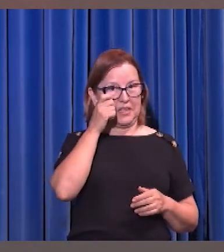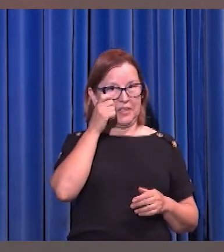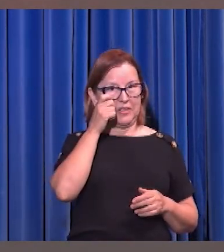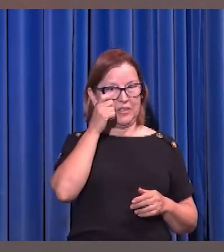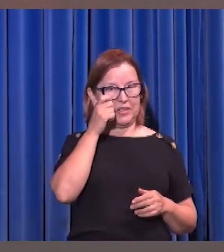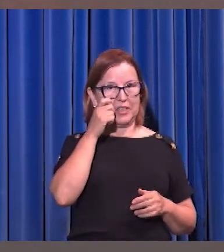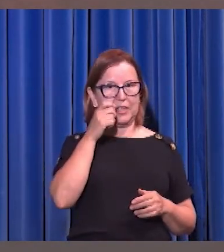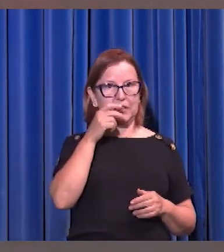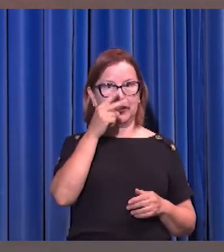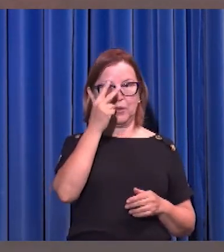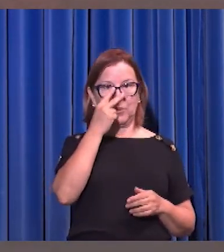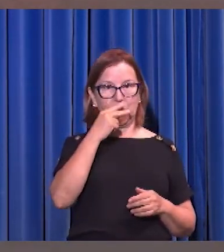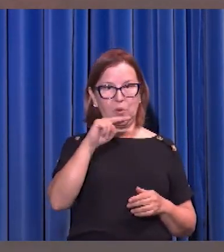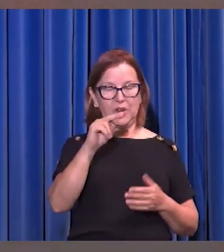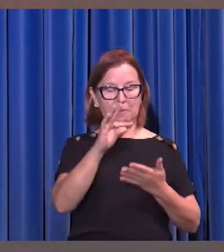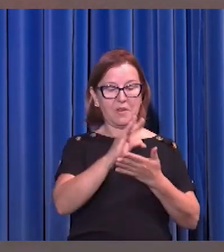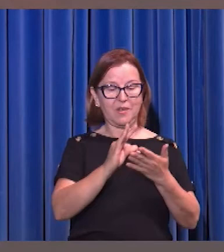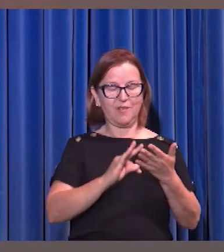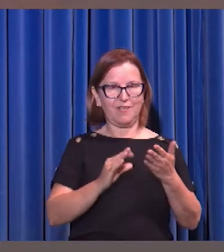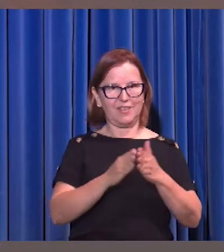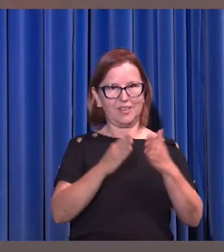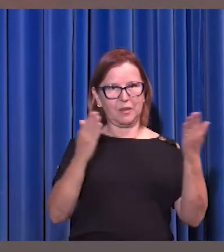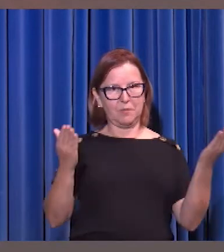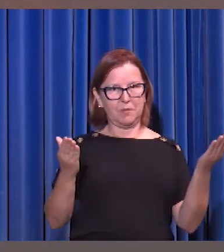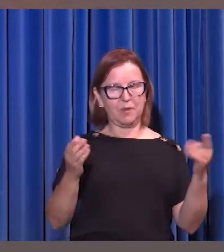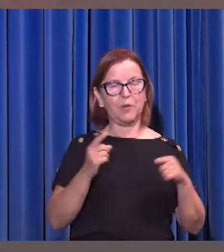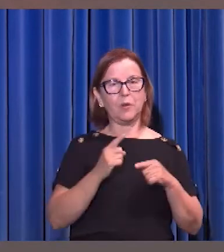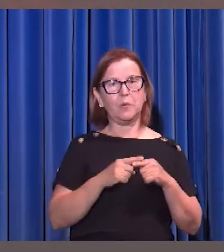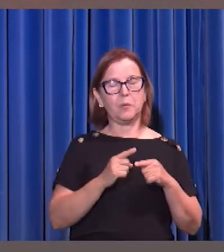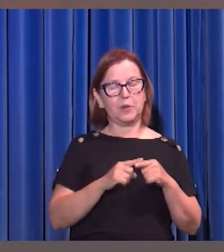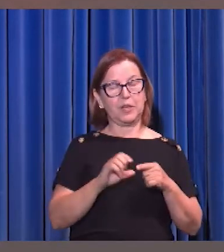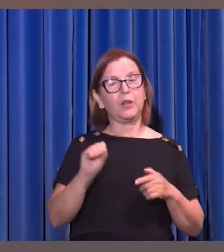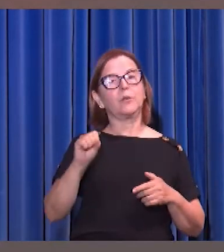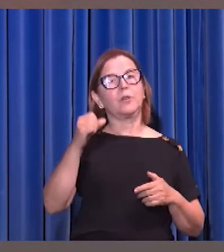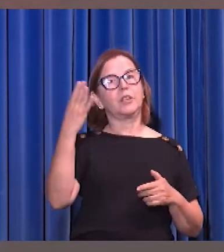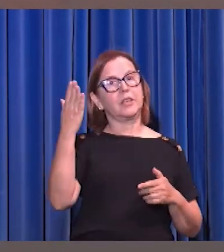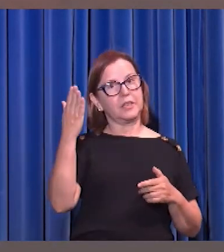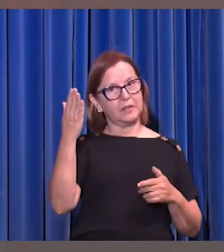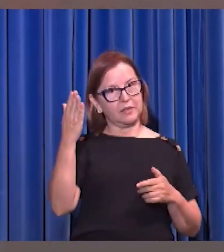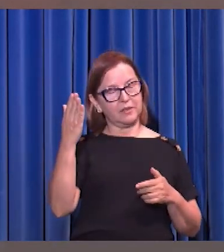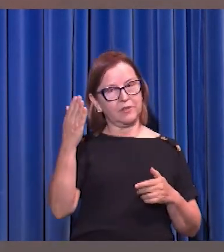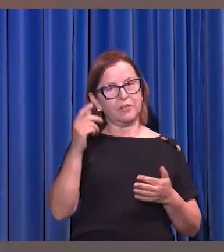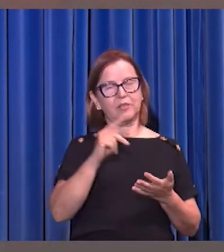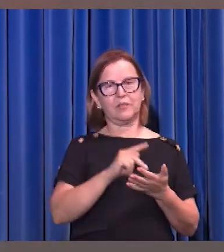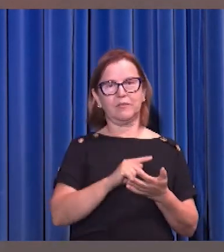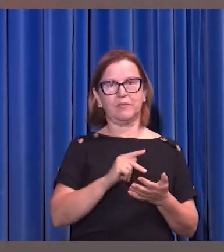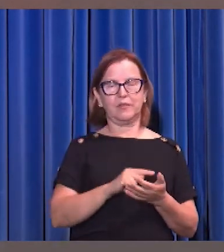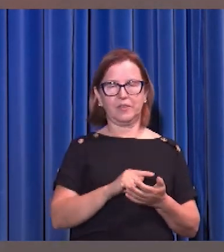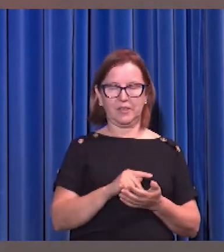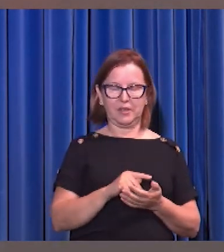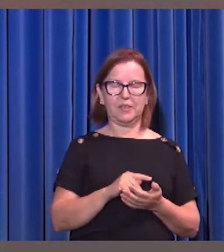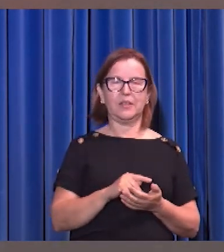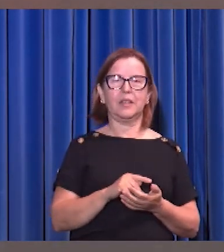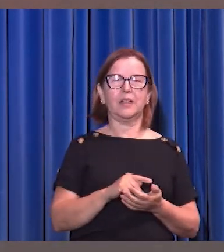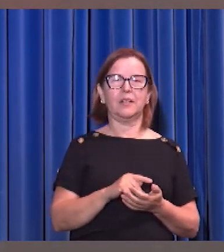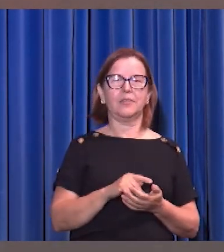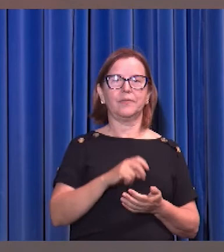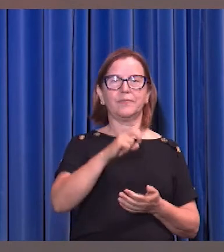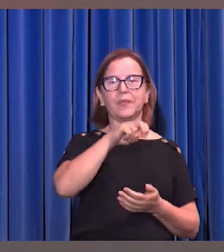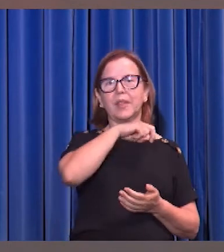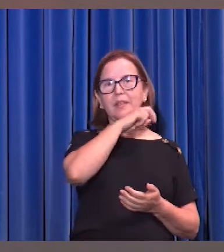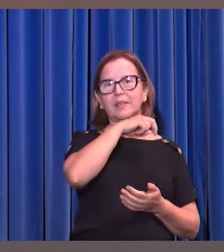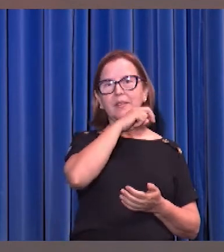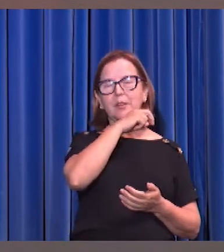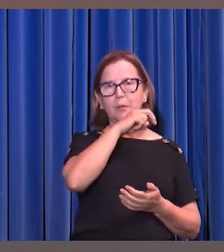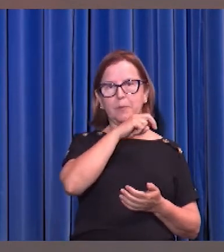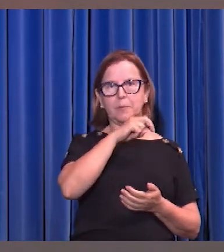fato estava acontecendo. Aconteceu com a serpente de bronze erigida por Moisés.